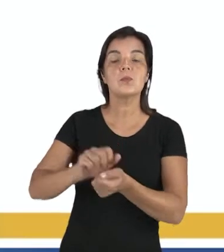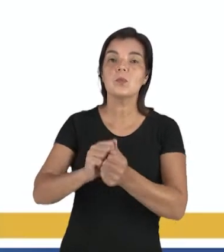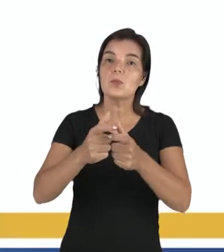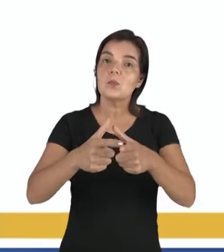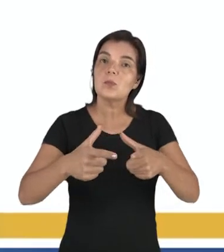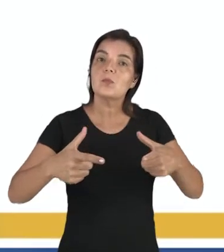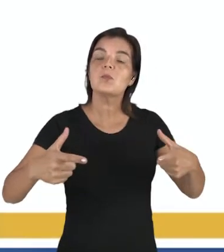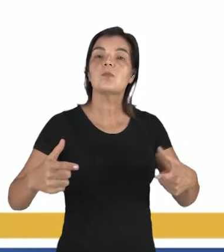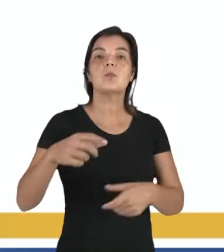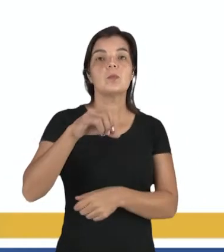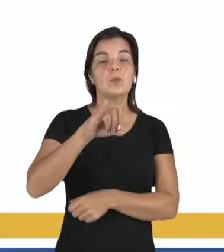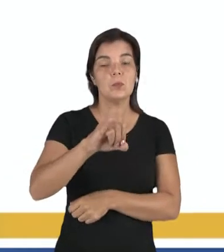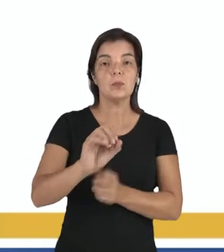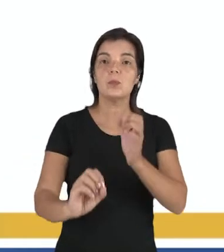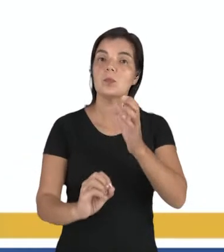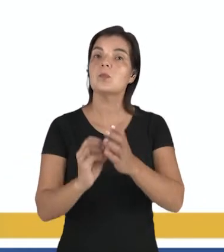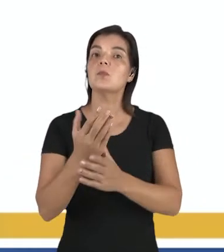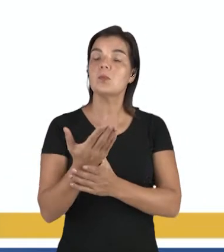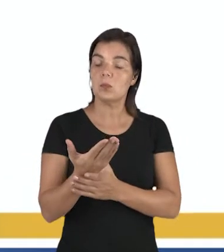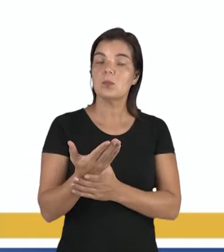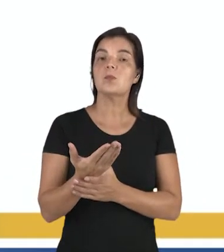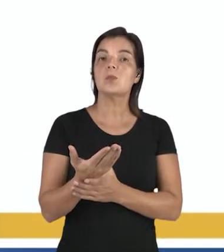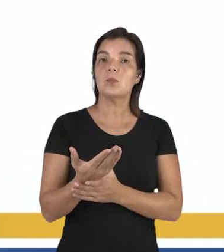expansão. Então, se ele foi criado,